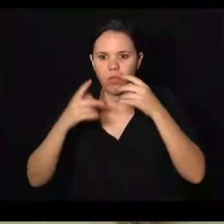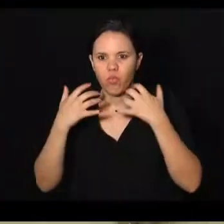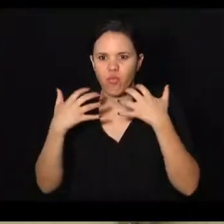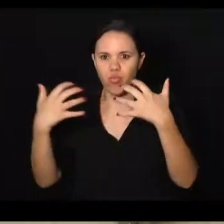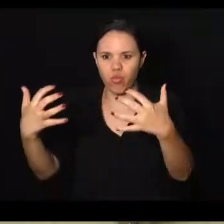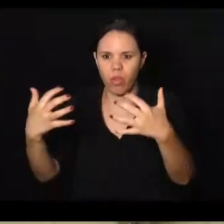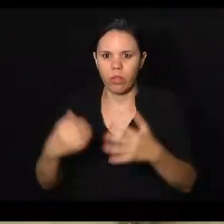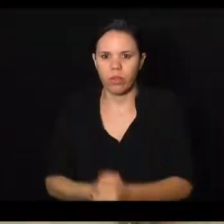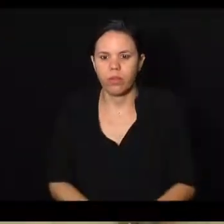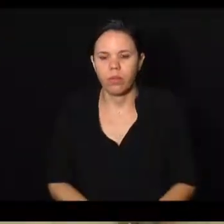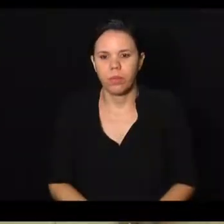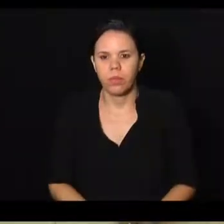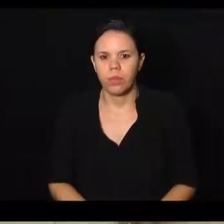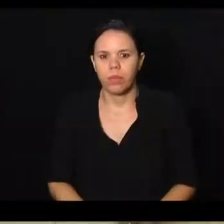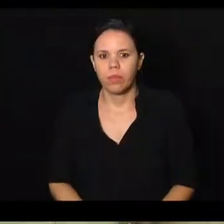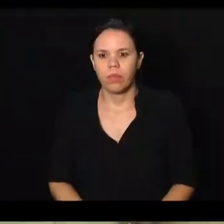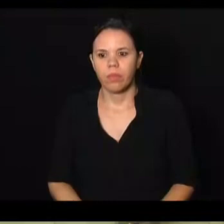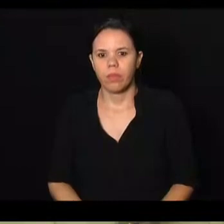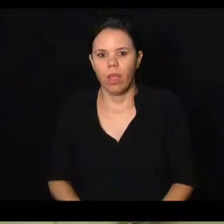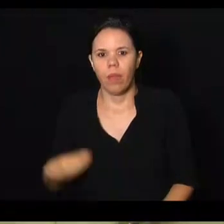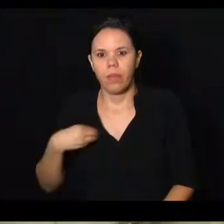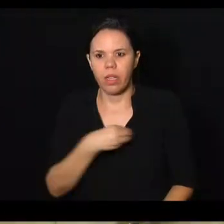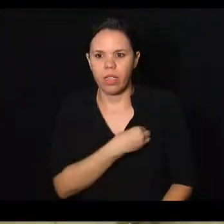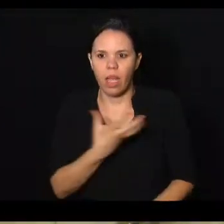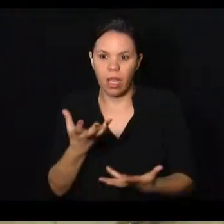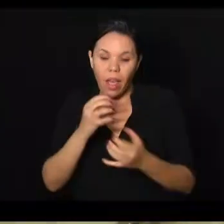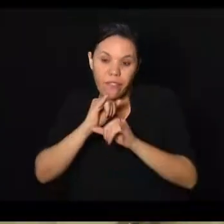Ok, a ministra vai falar. Ok.